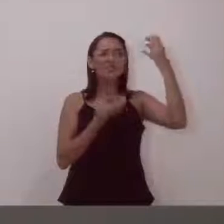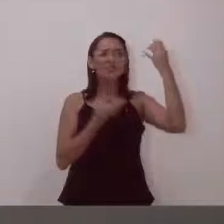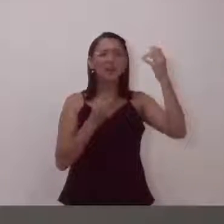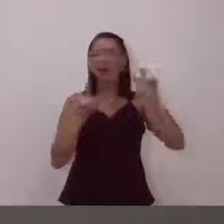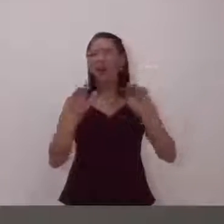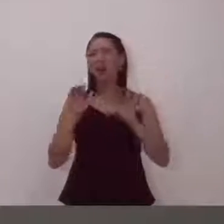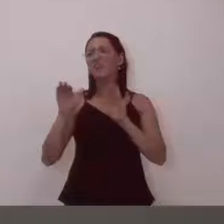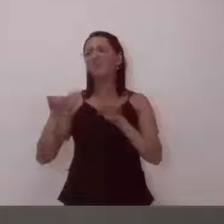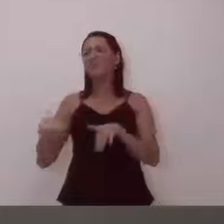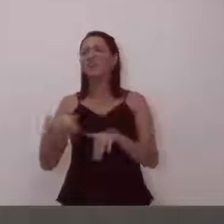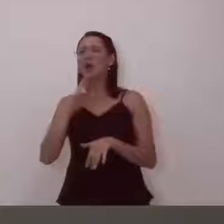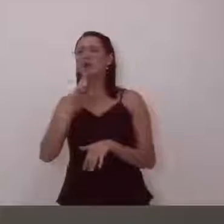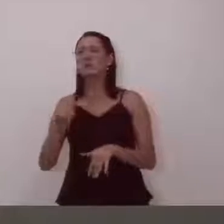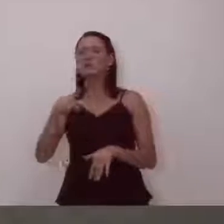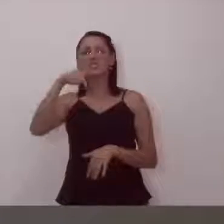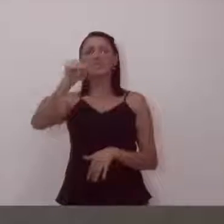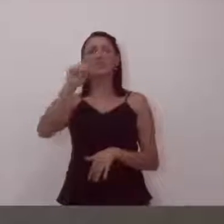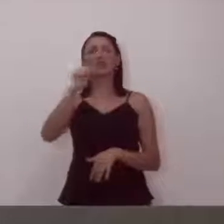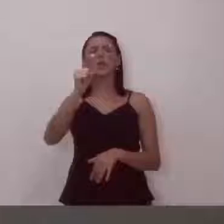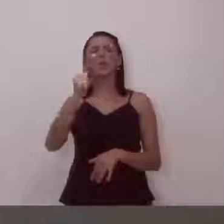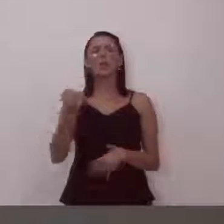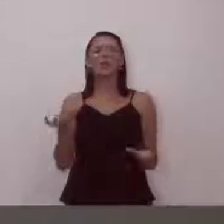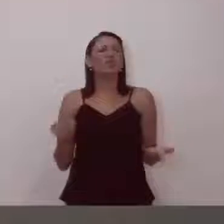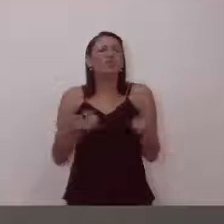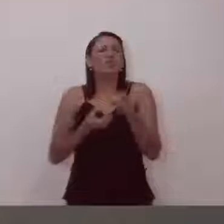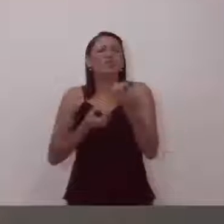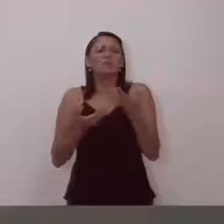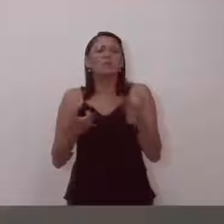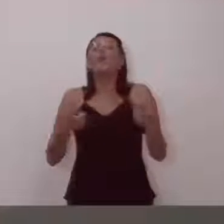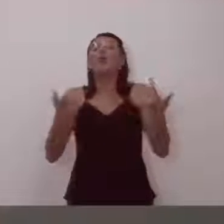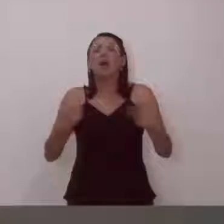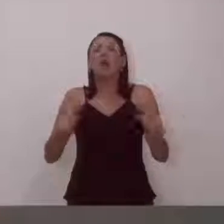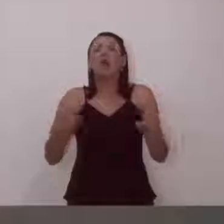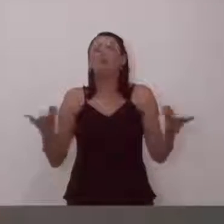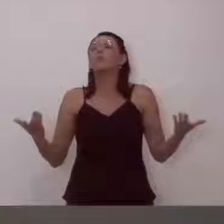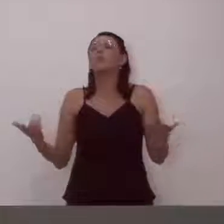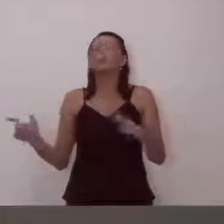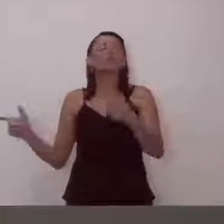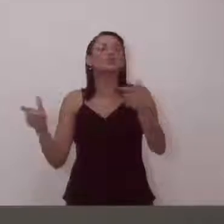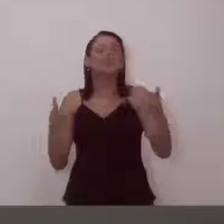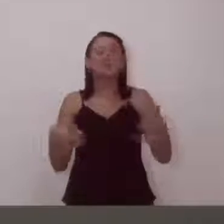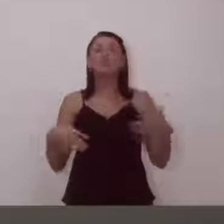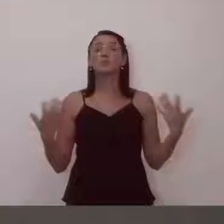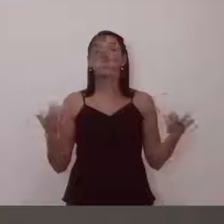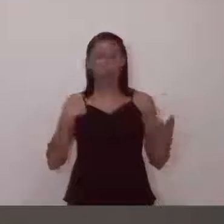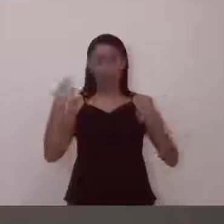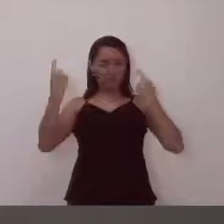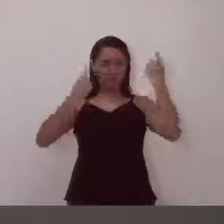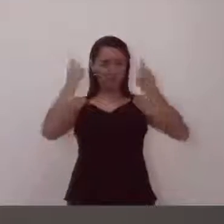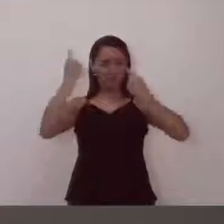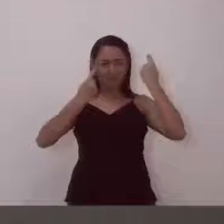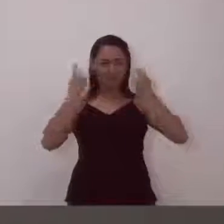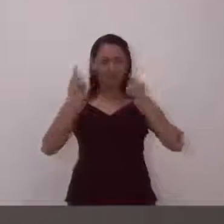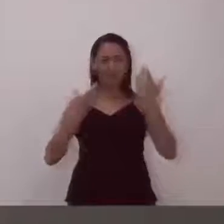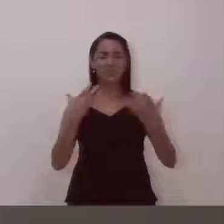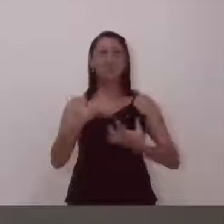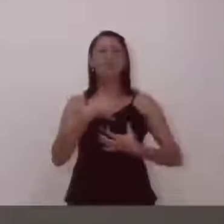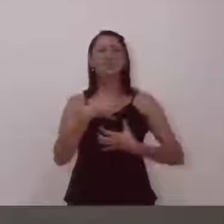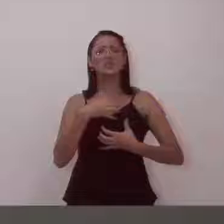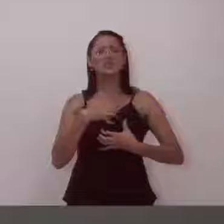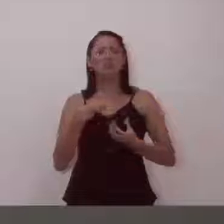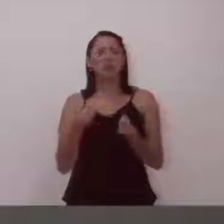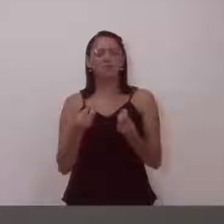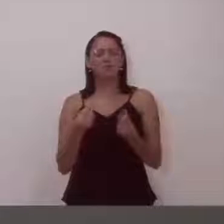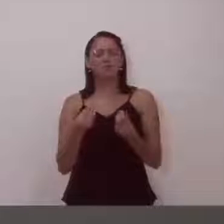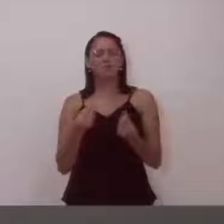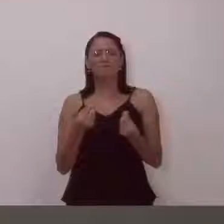tem 78 informações? De onde veio essa informação? Essa informação veio de algum lugar. Então, me preocupa esse sentimento que eu tenho